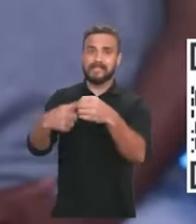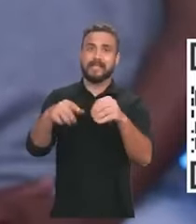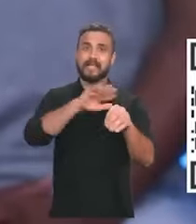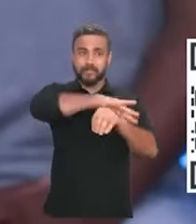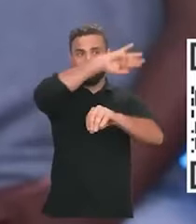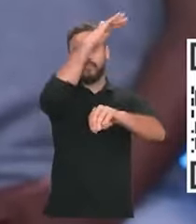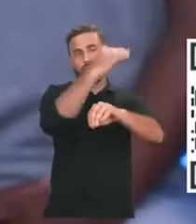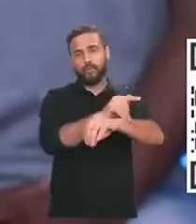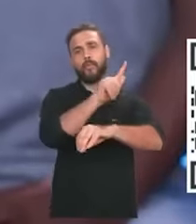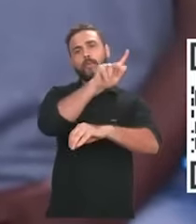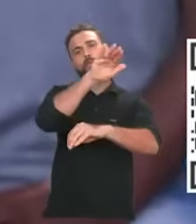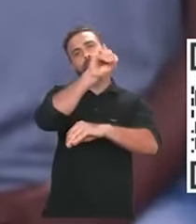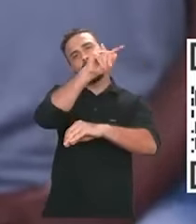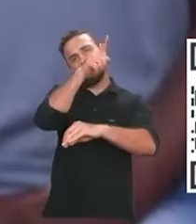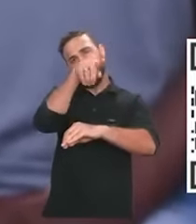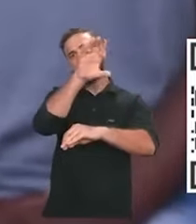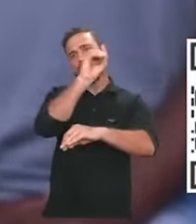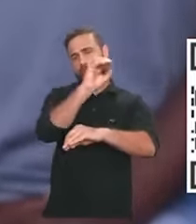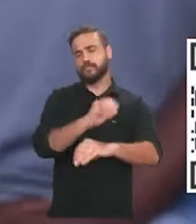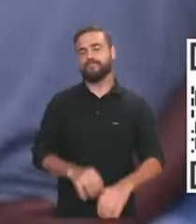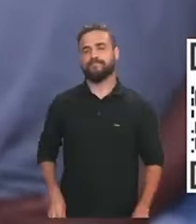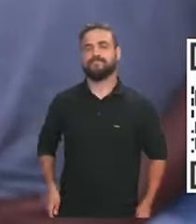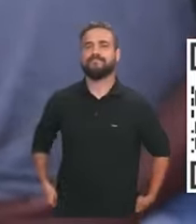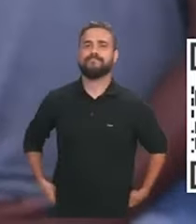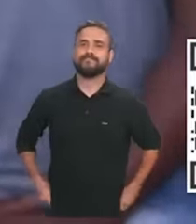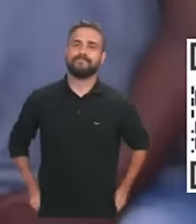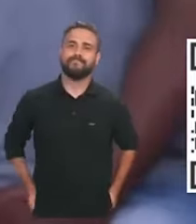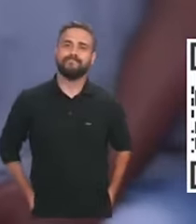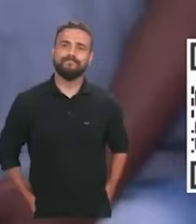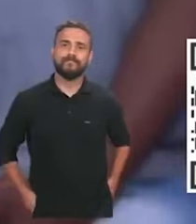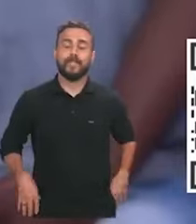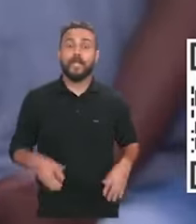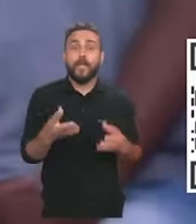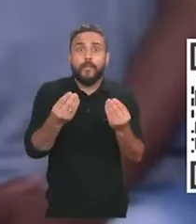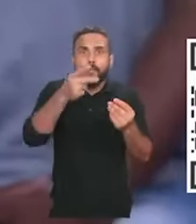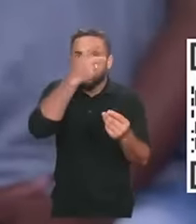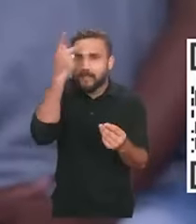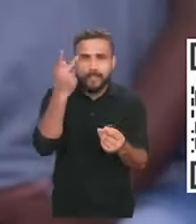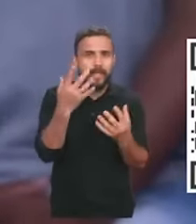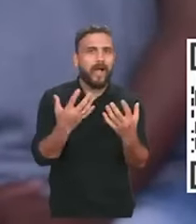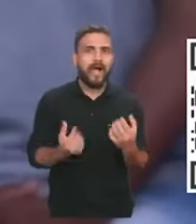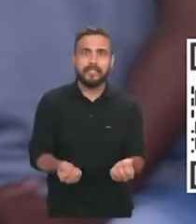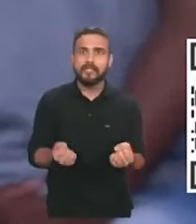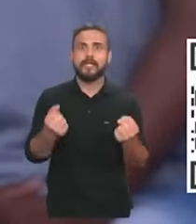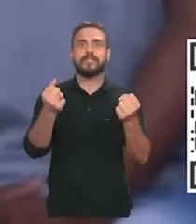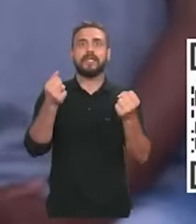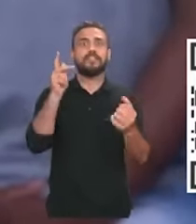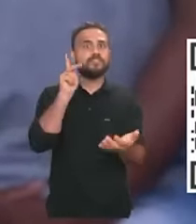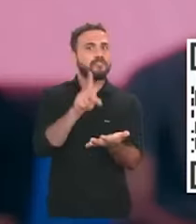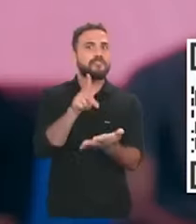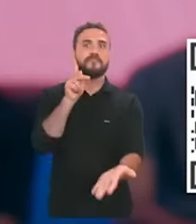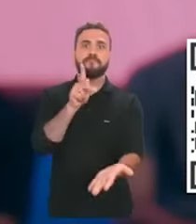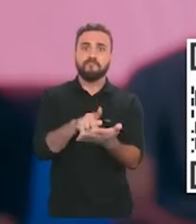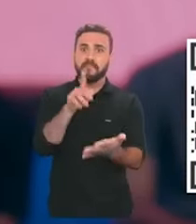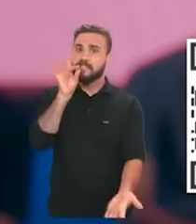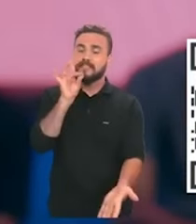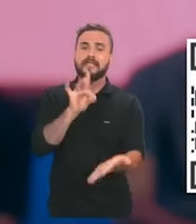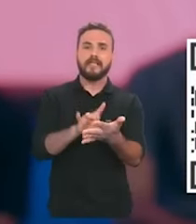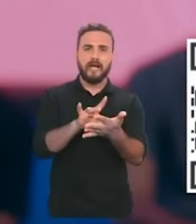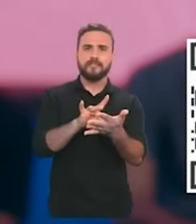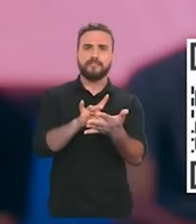temos visto inúmeras pessoas terem um encontro genuíno. Não é um convencimento emocional, Breno. É um